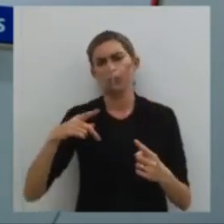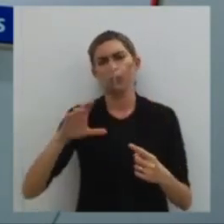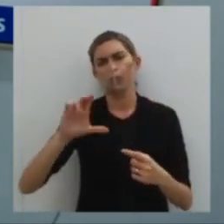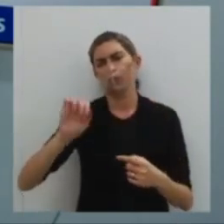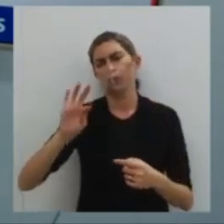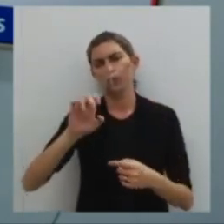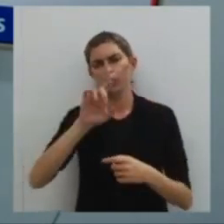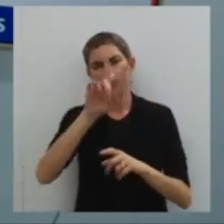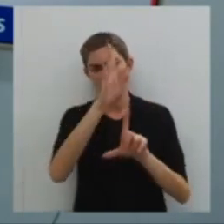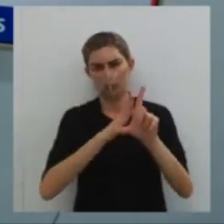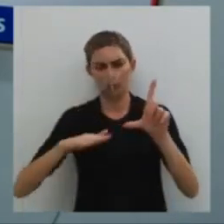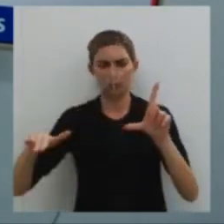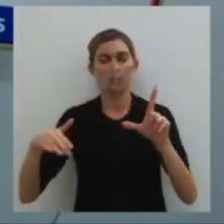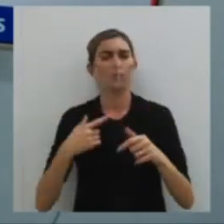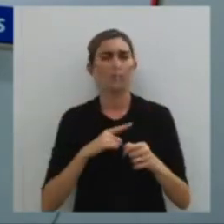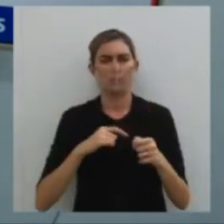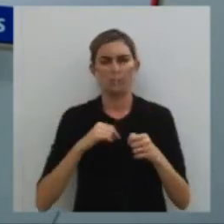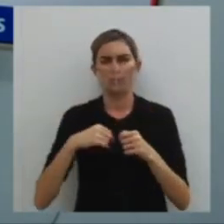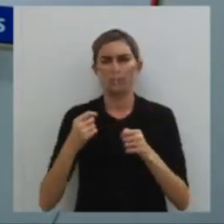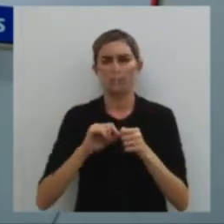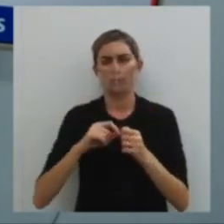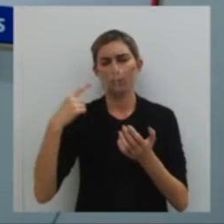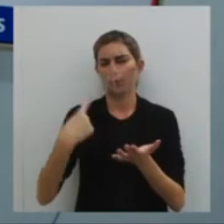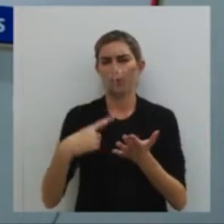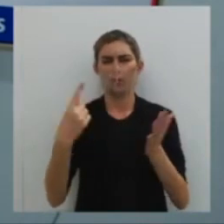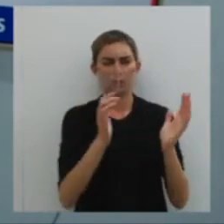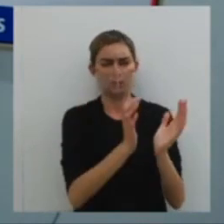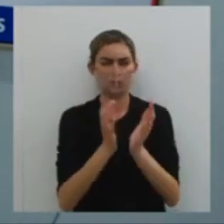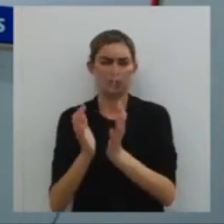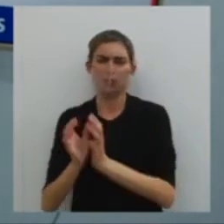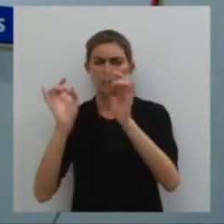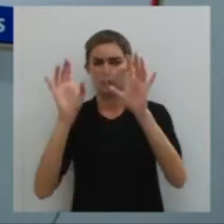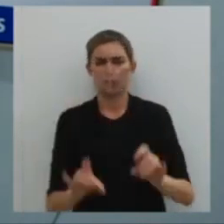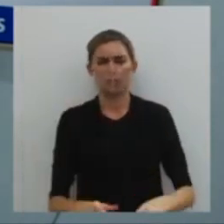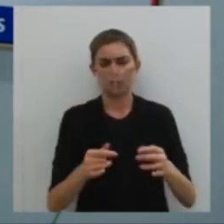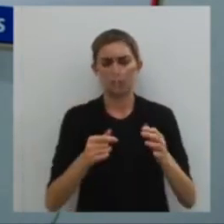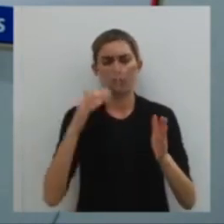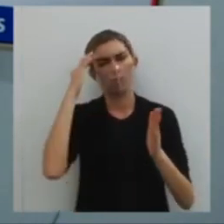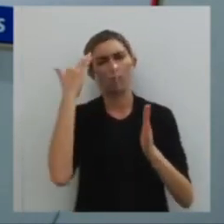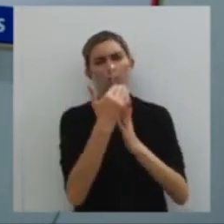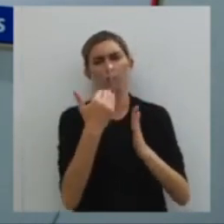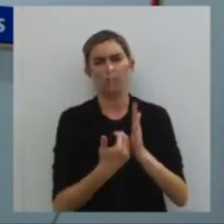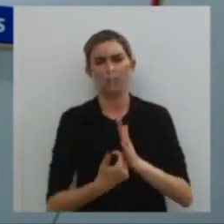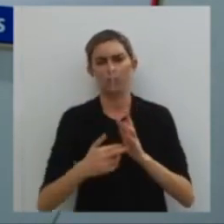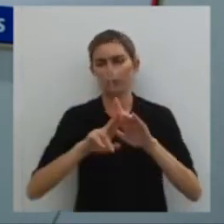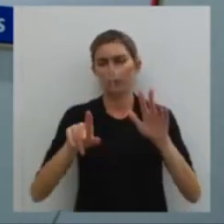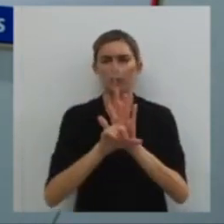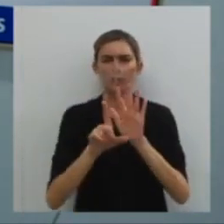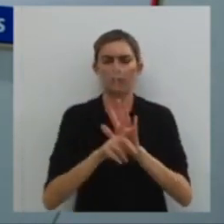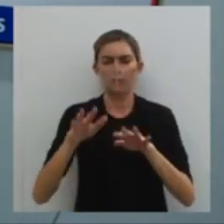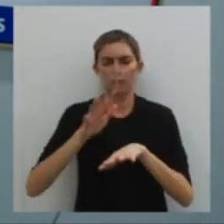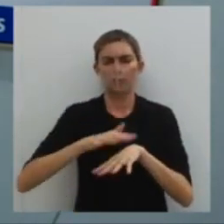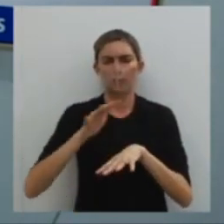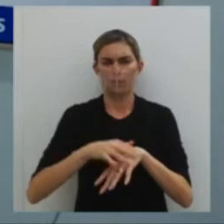cartesiano. Agora vamos marcar pares ordenados especiais que obedecem uma certa lei